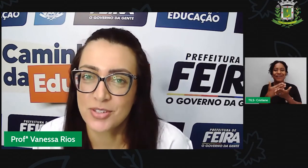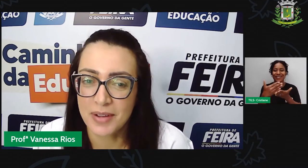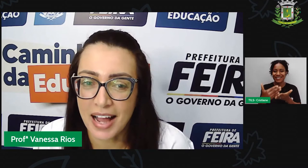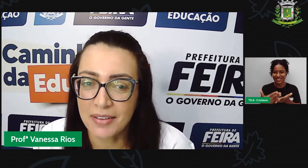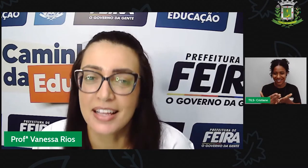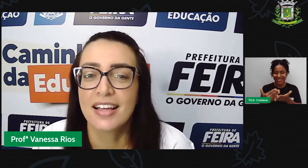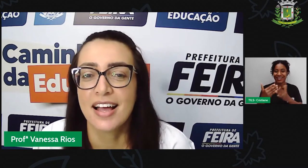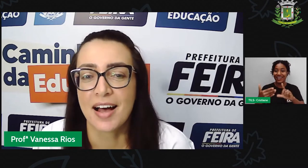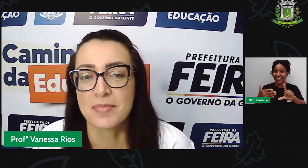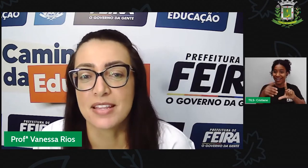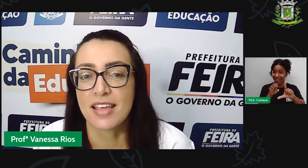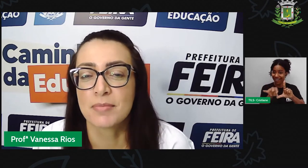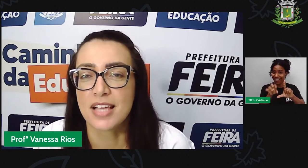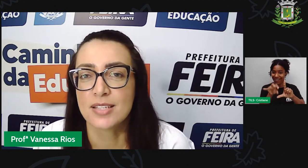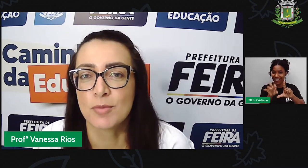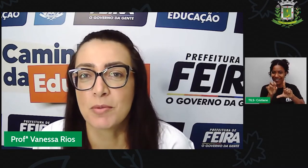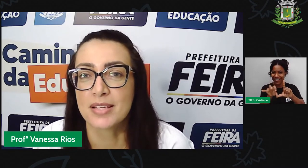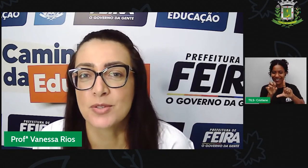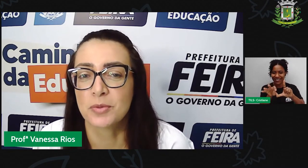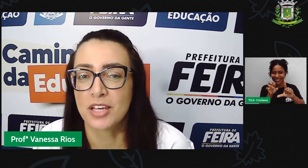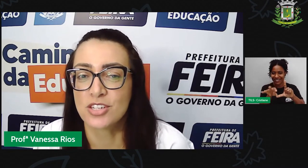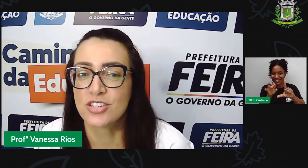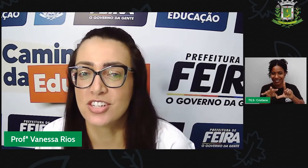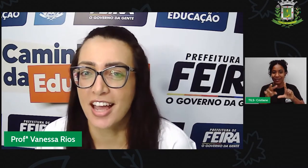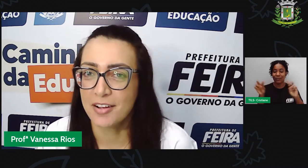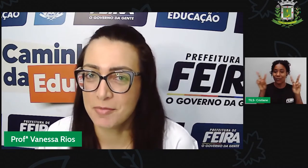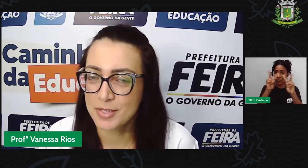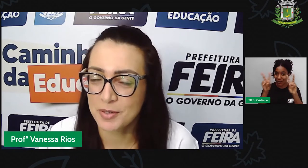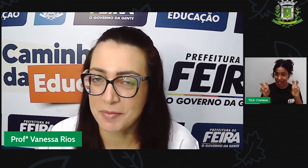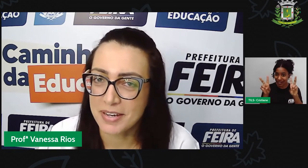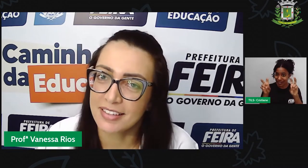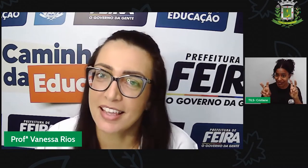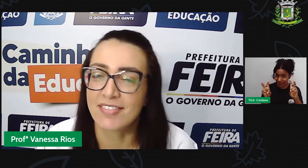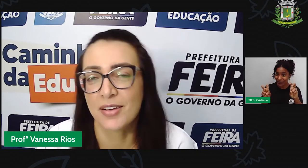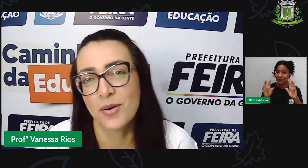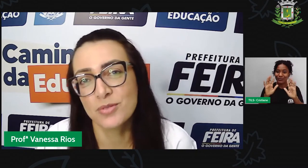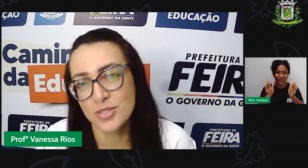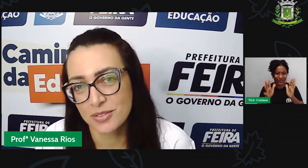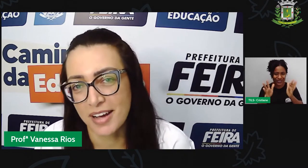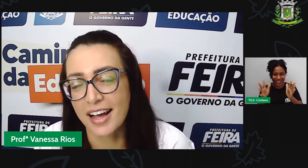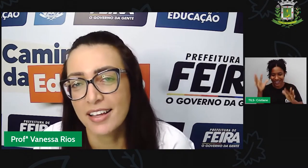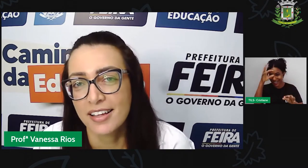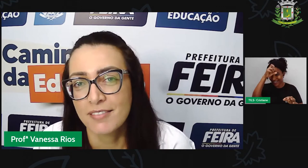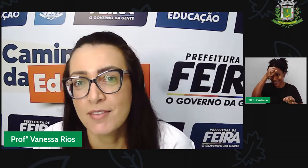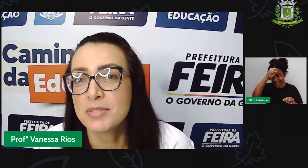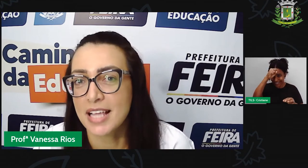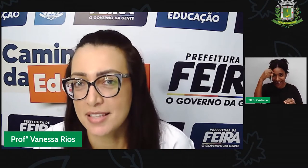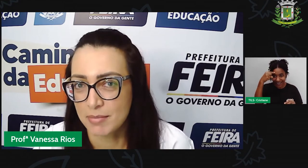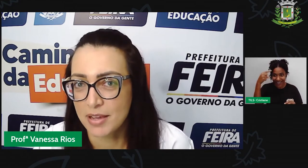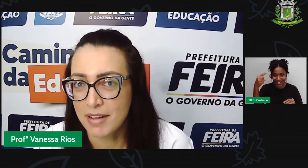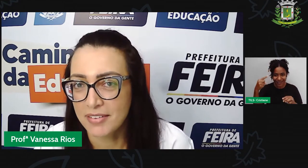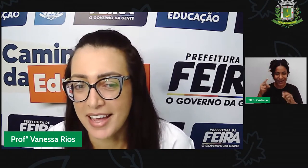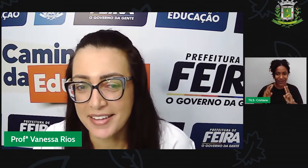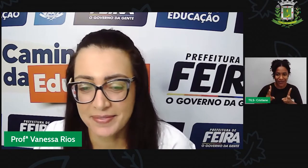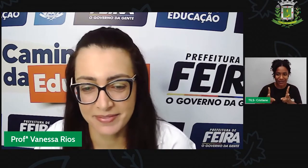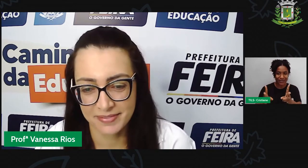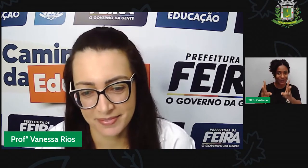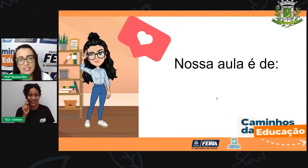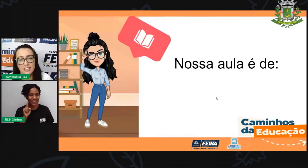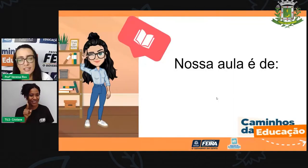uma videoaula, aprendermos aí sobre um assunto que a gente já começou a aprender e vai continuar. Vamos lá saber qual